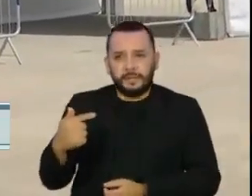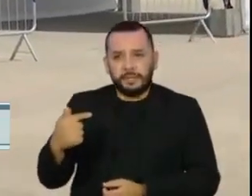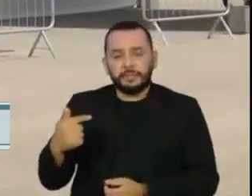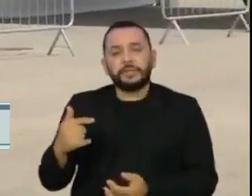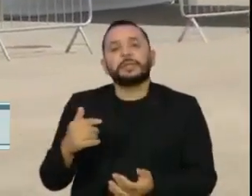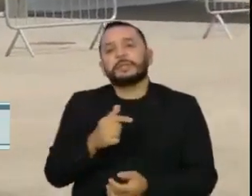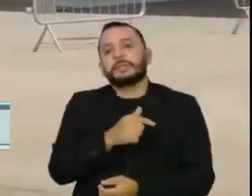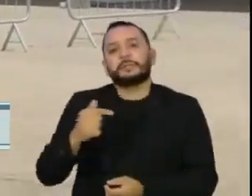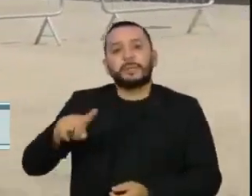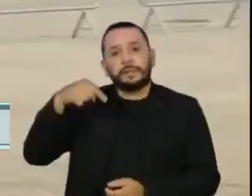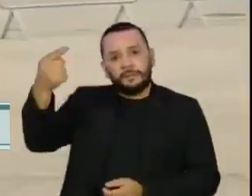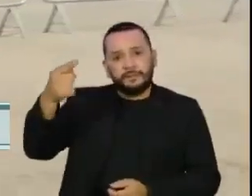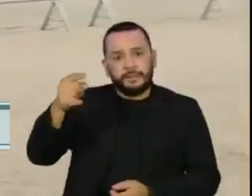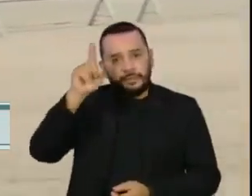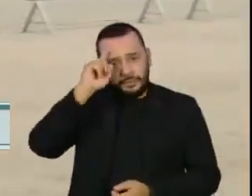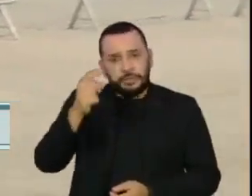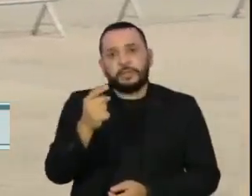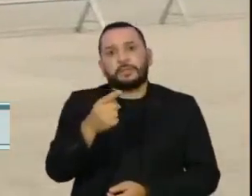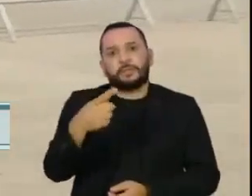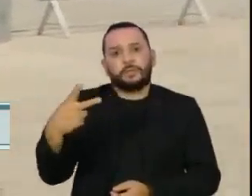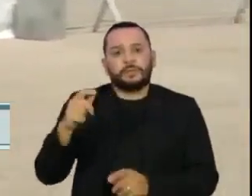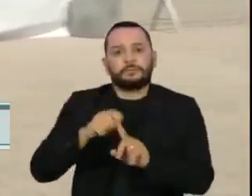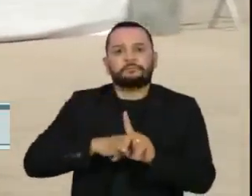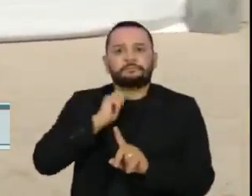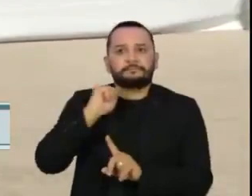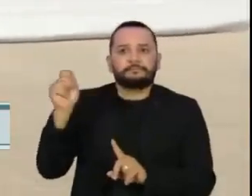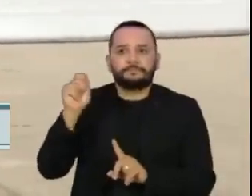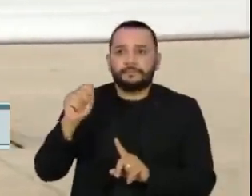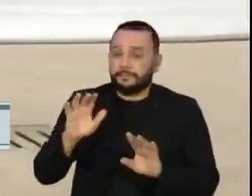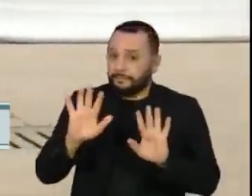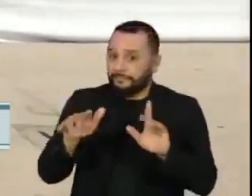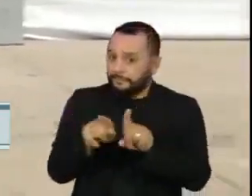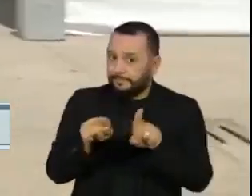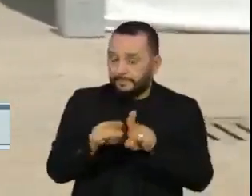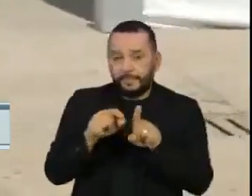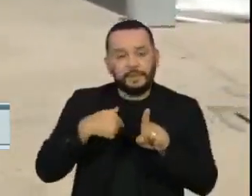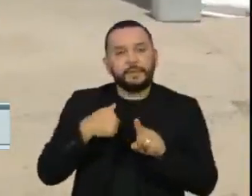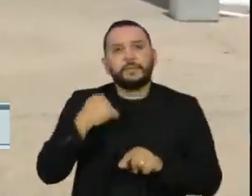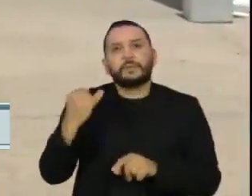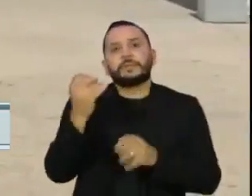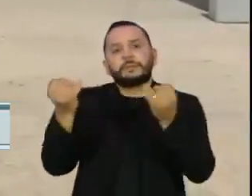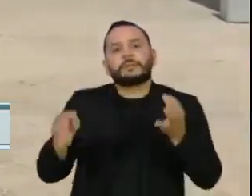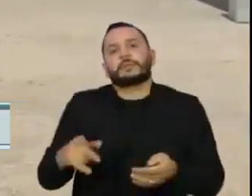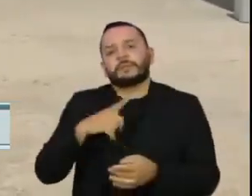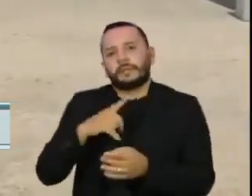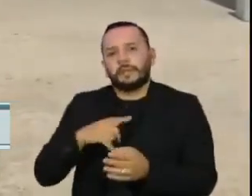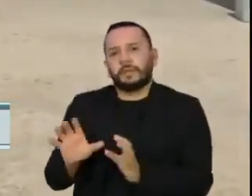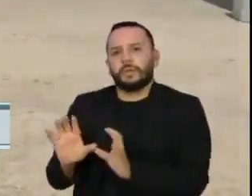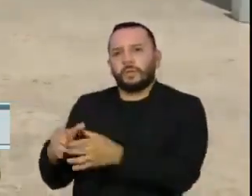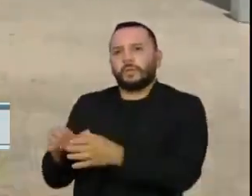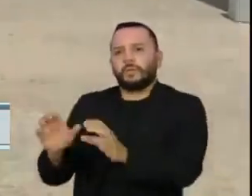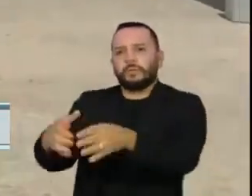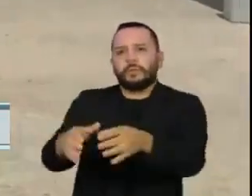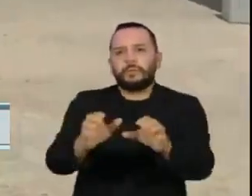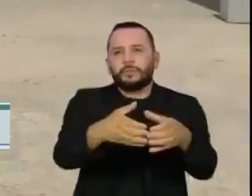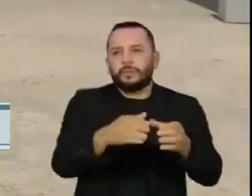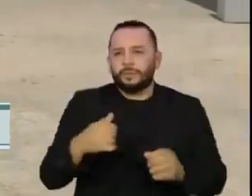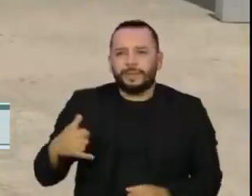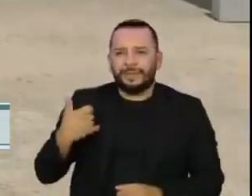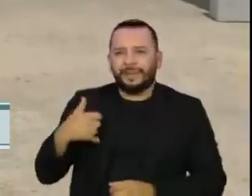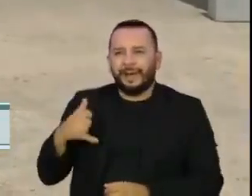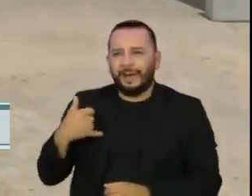semana seguinte, dia 12 de abril. É muito importante ressaltar que, além desses grupos e faixas etárias que eu